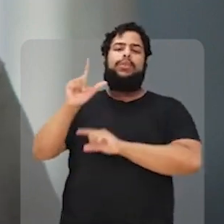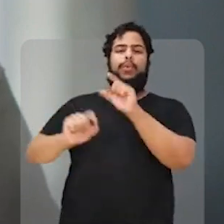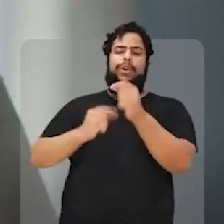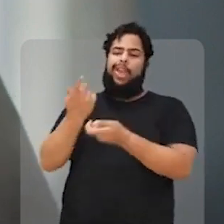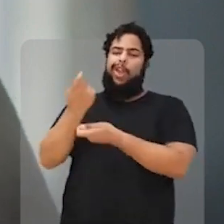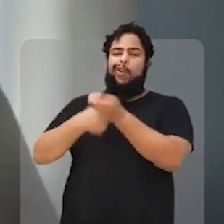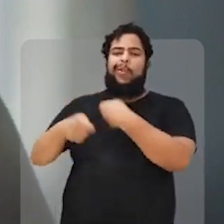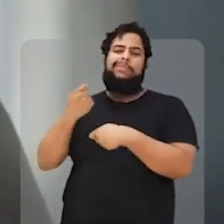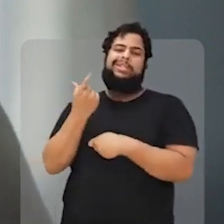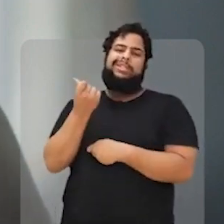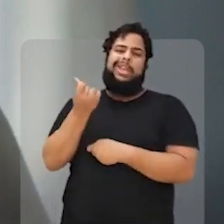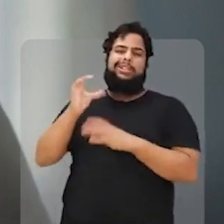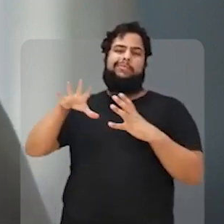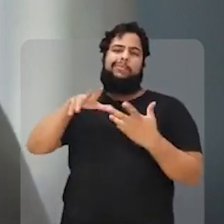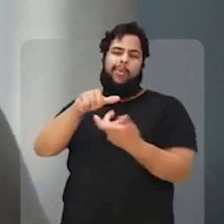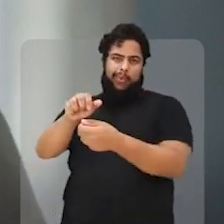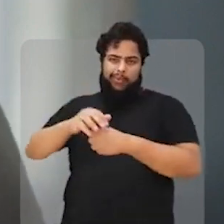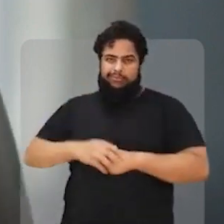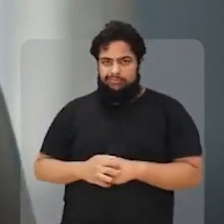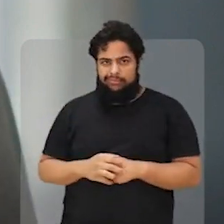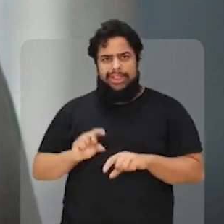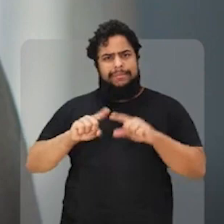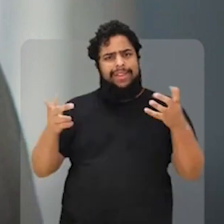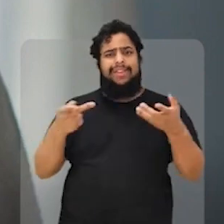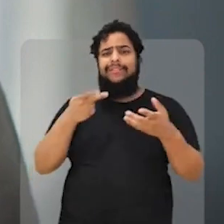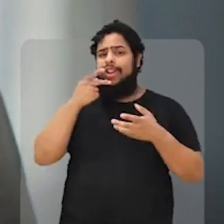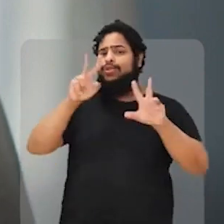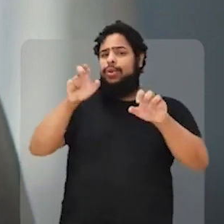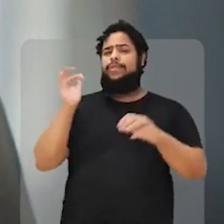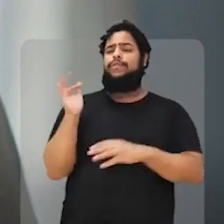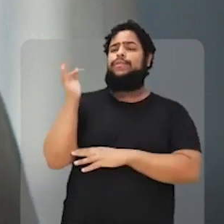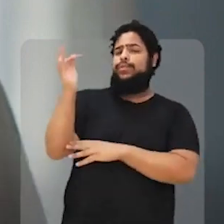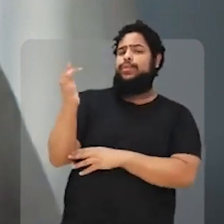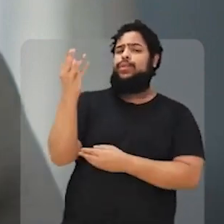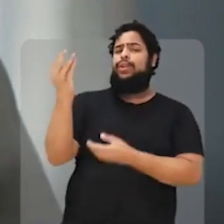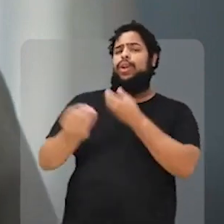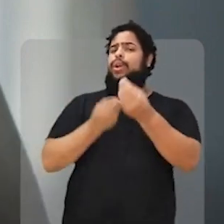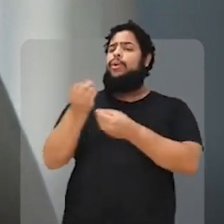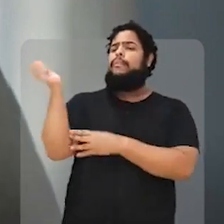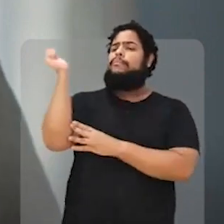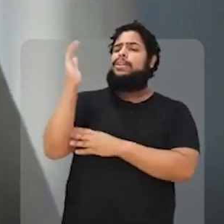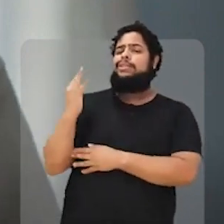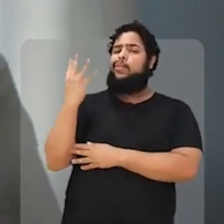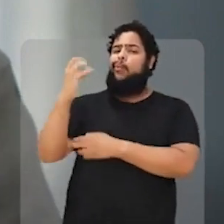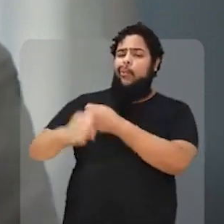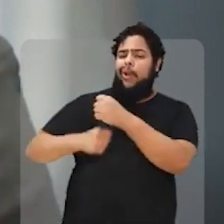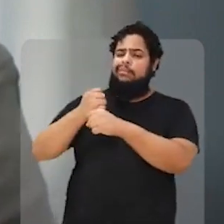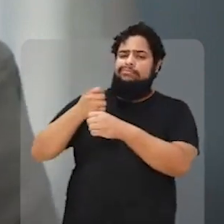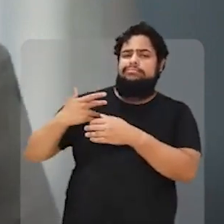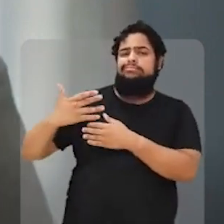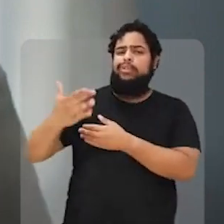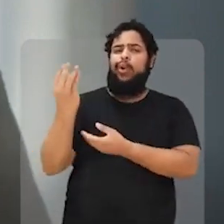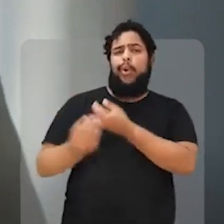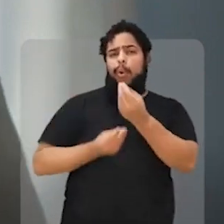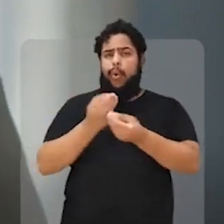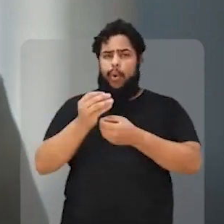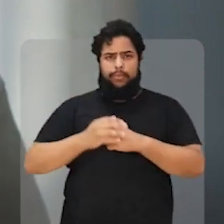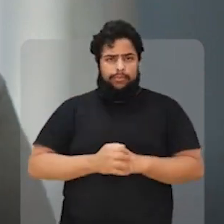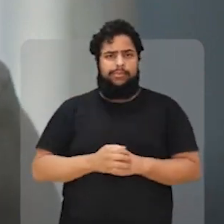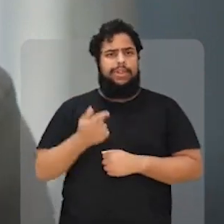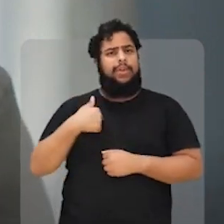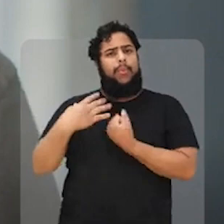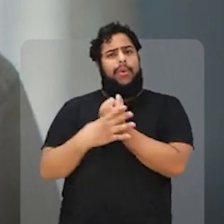a ser a sexta economia do mundo. Mas eu quero falar do futuro, sobre o que será o Brasil nos próximos